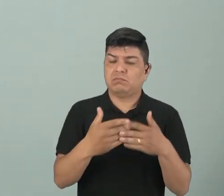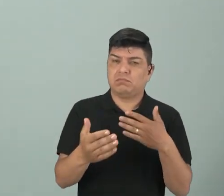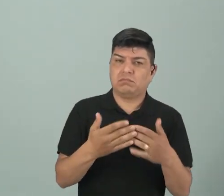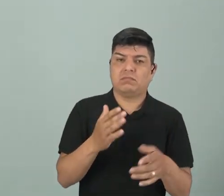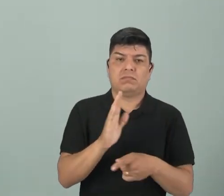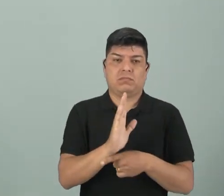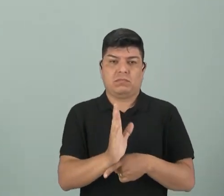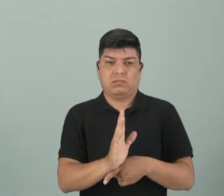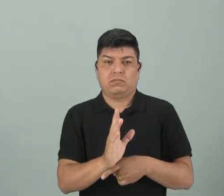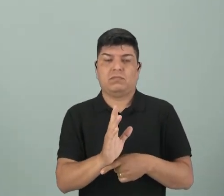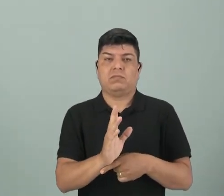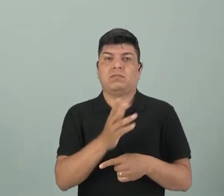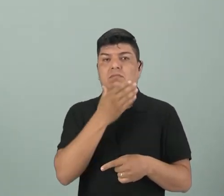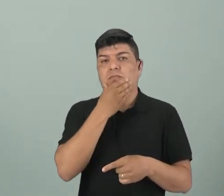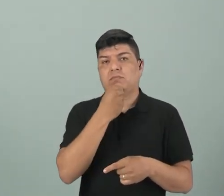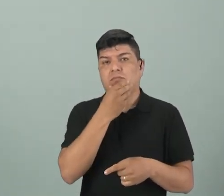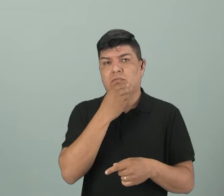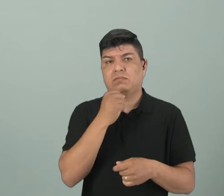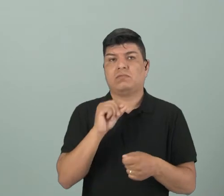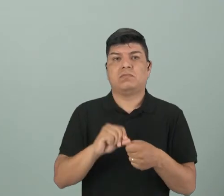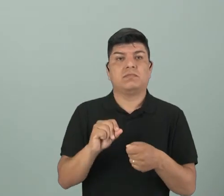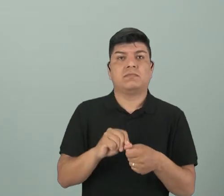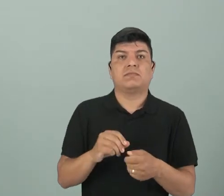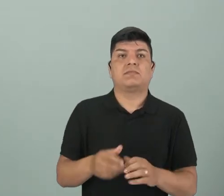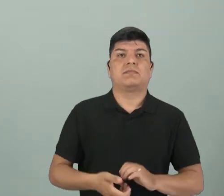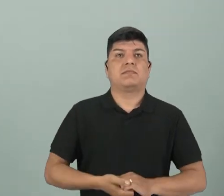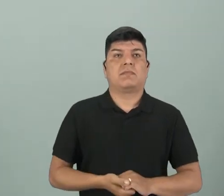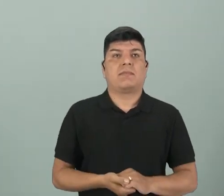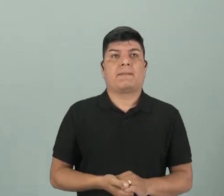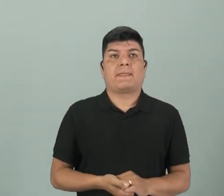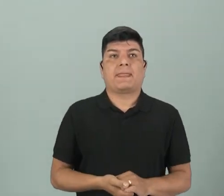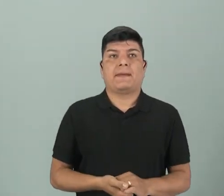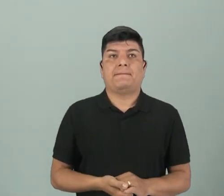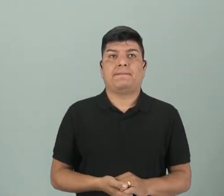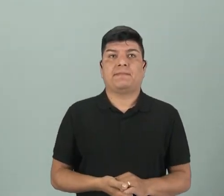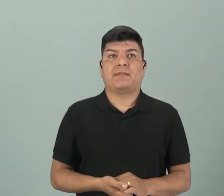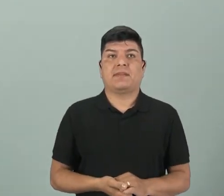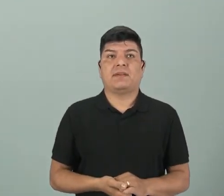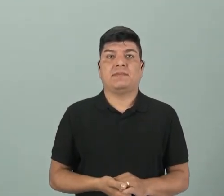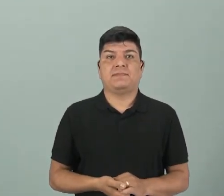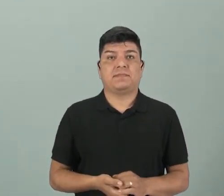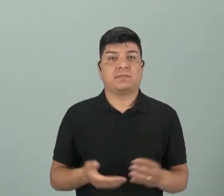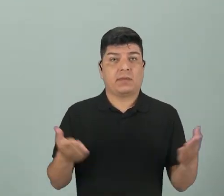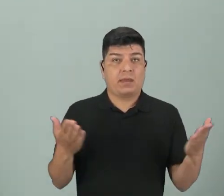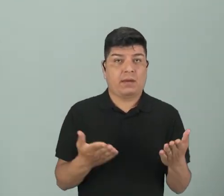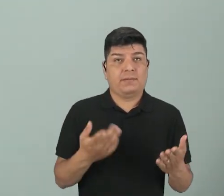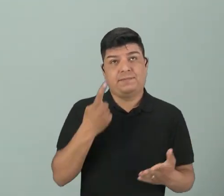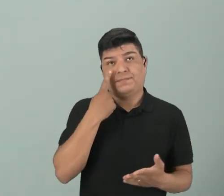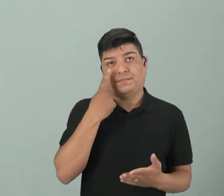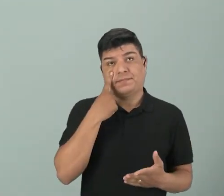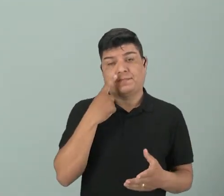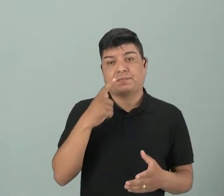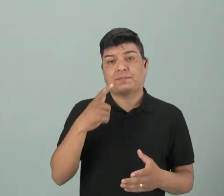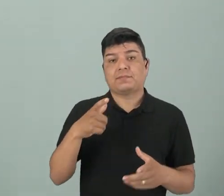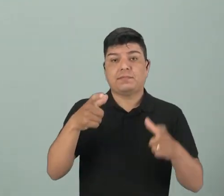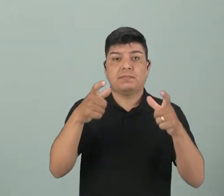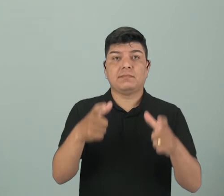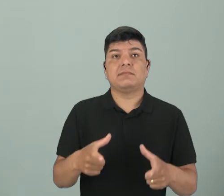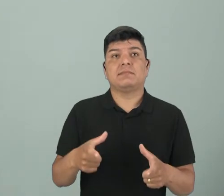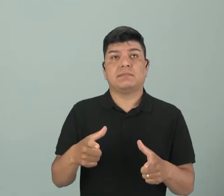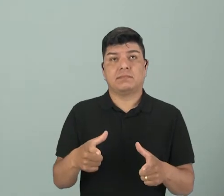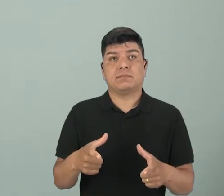cena que o ator vai trabalhar, certo? Agora vamos ver o espaço